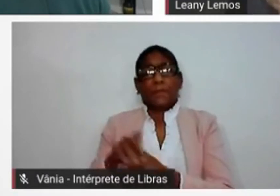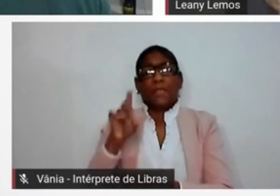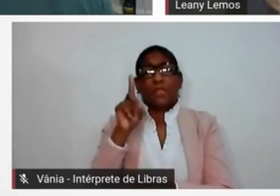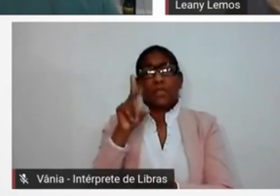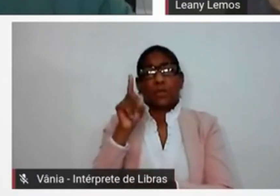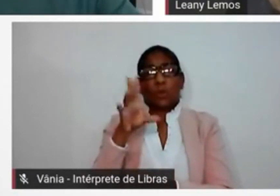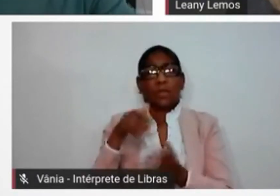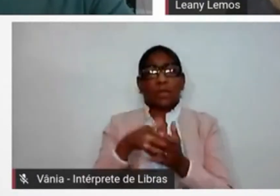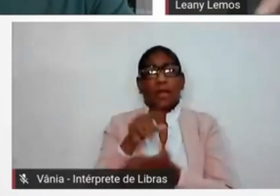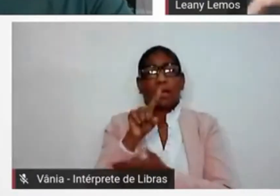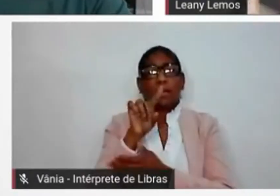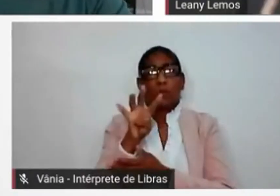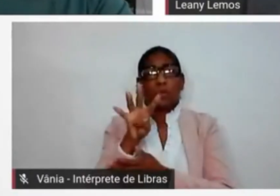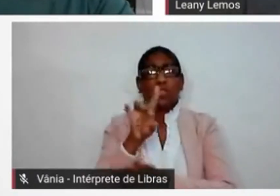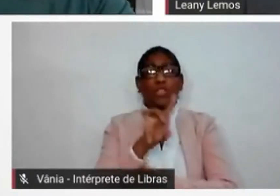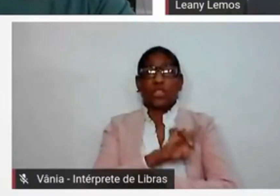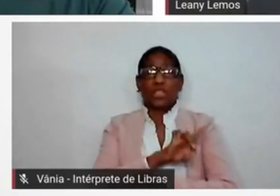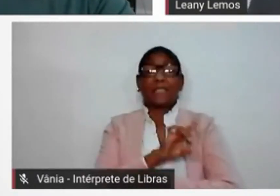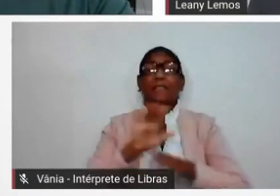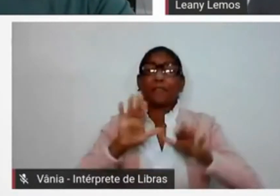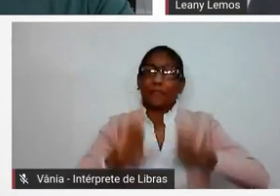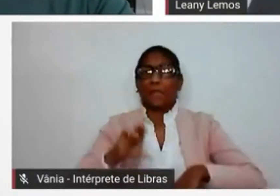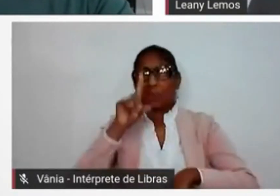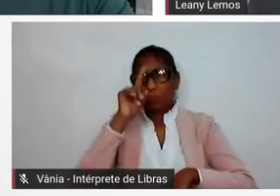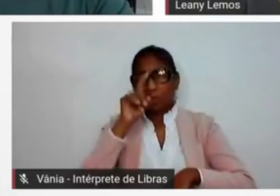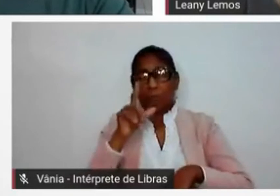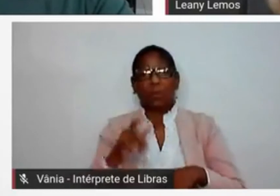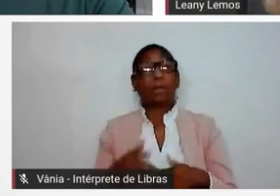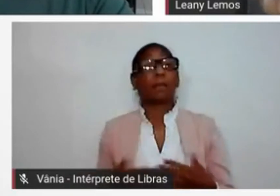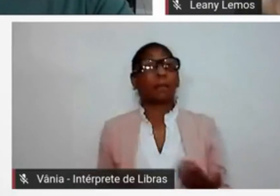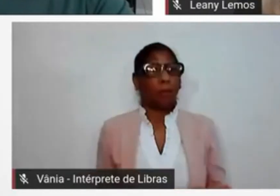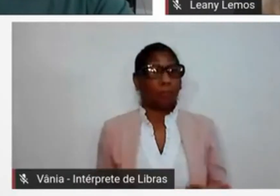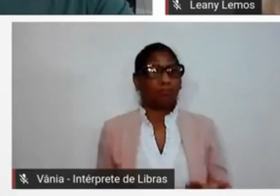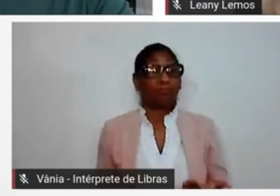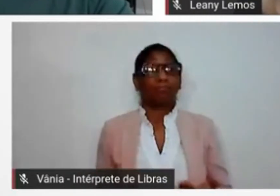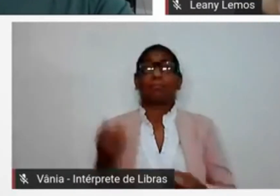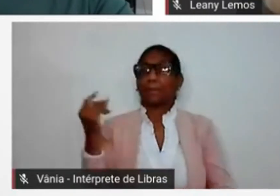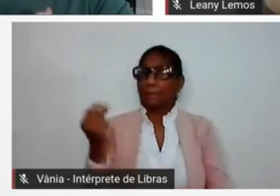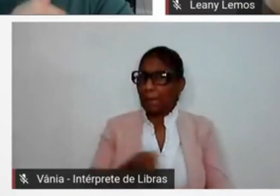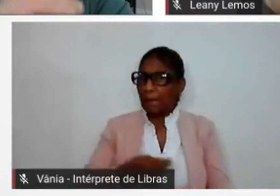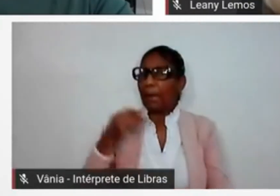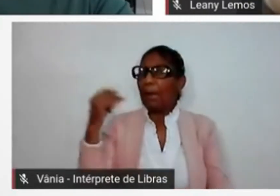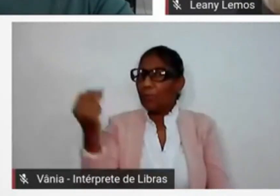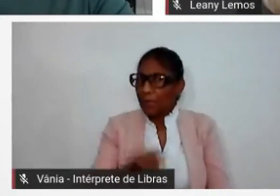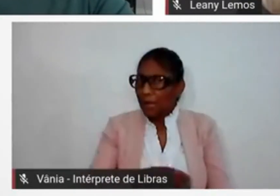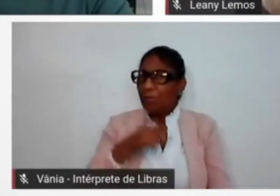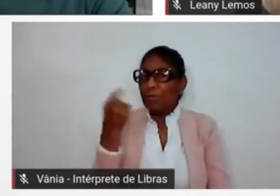14 dias, governador. Perfeito. Salvo engano, é 14 dias. Então, ou seja, leva tempo para poder observar. Você não